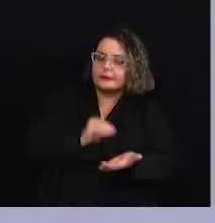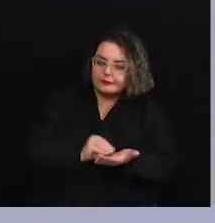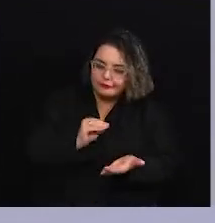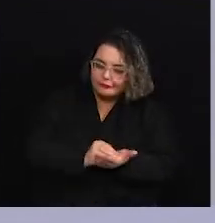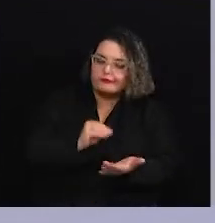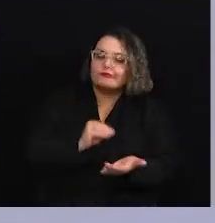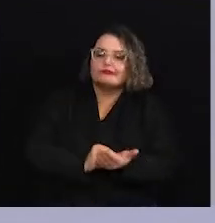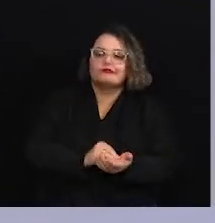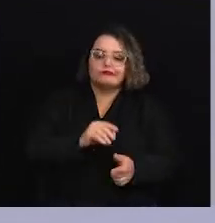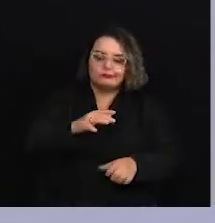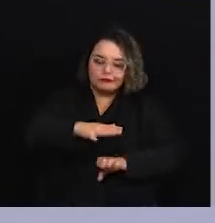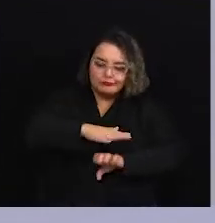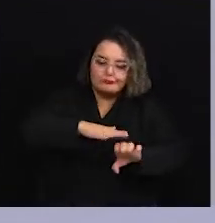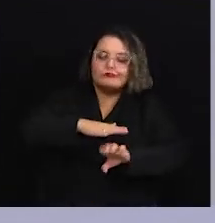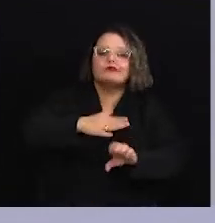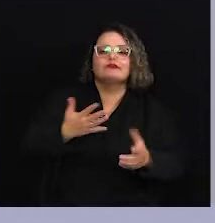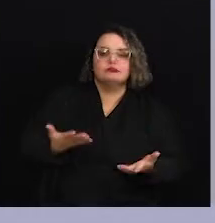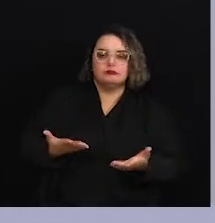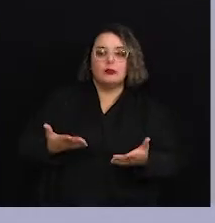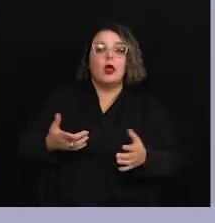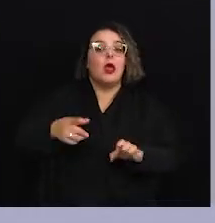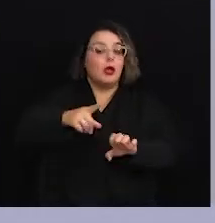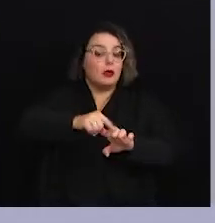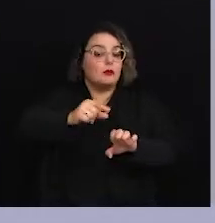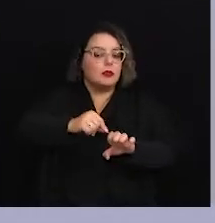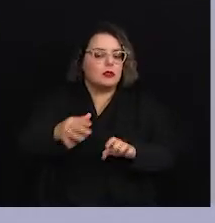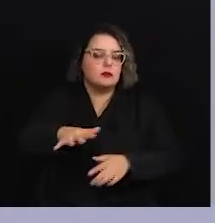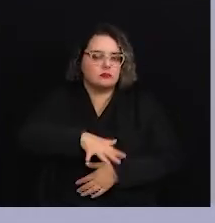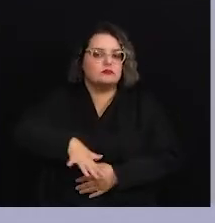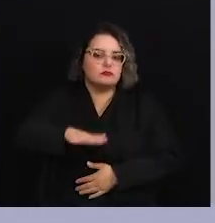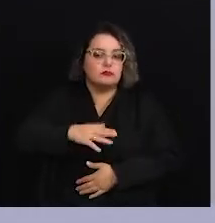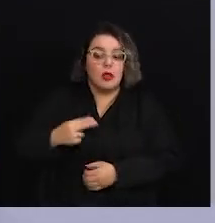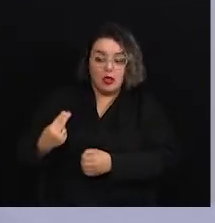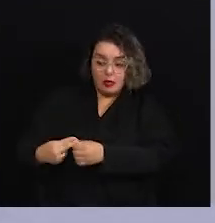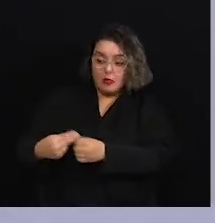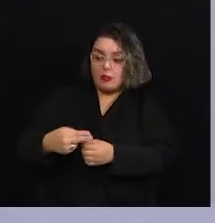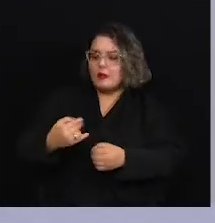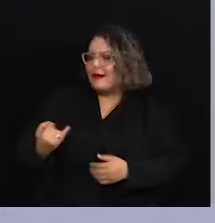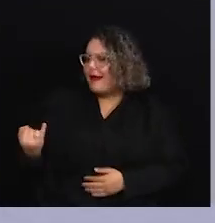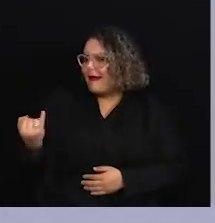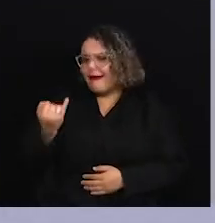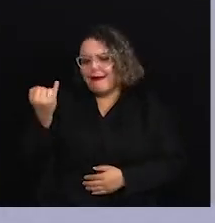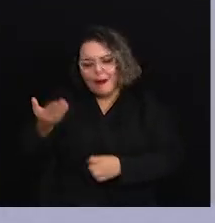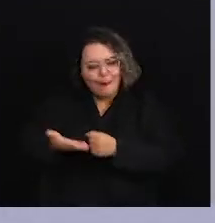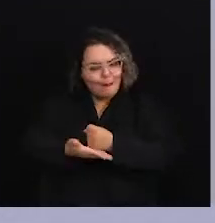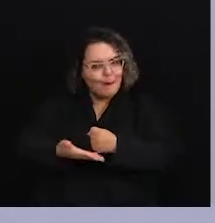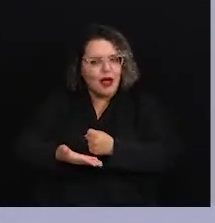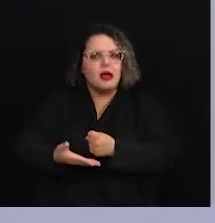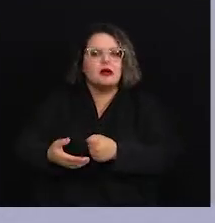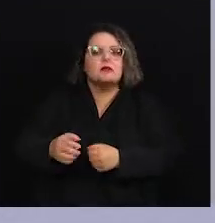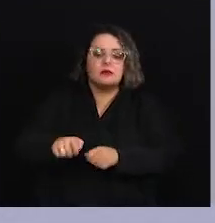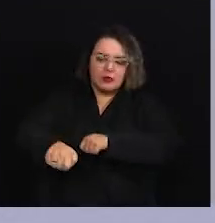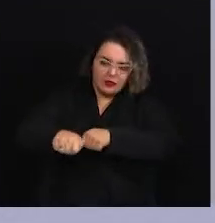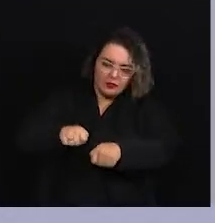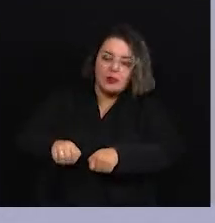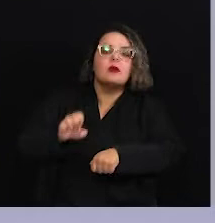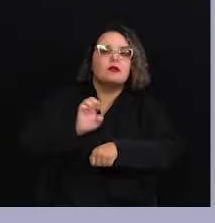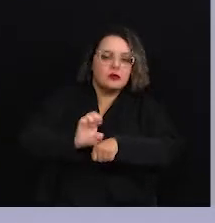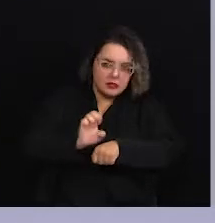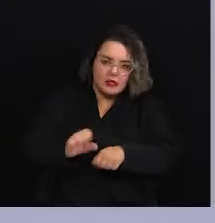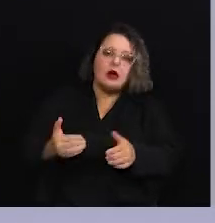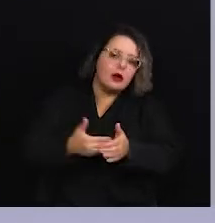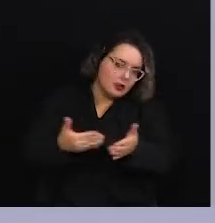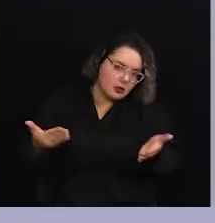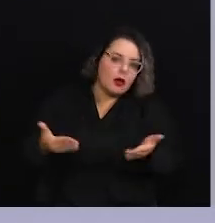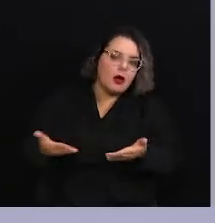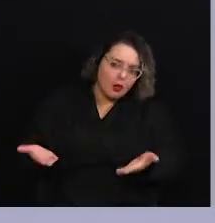empreendedor nessa área. E a Unicamp ela foi essencial desde que eu me formei, que eu fiz estágio aqui também, e até hoje,